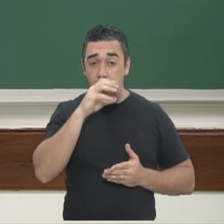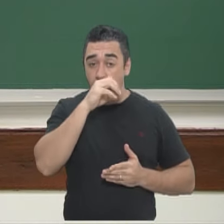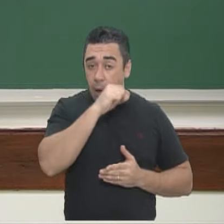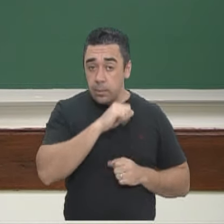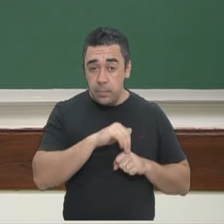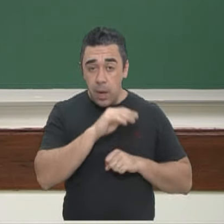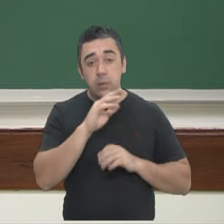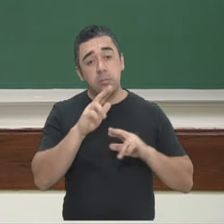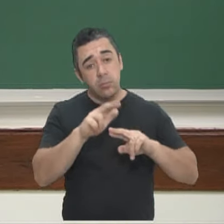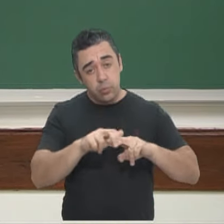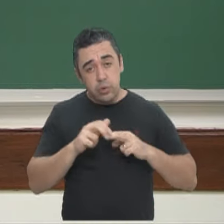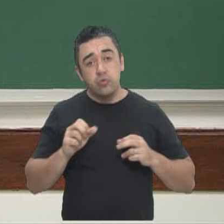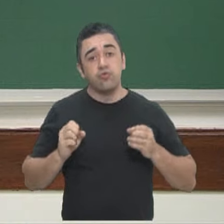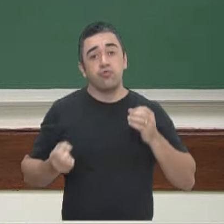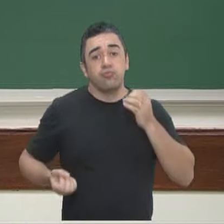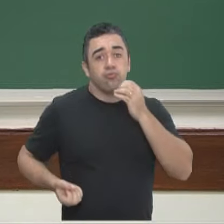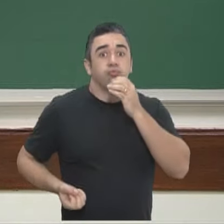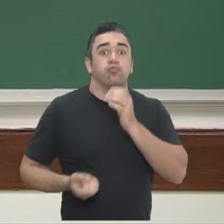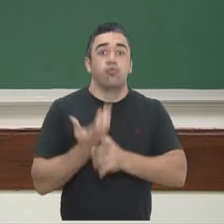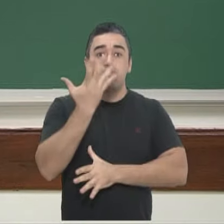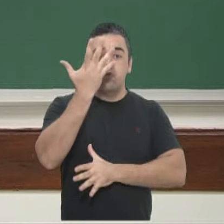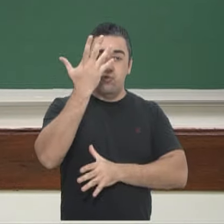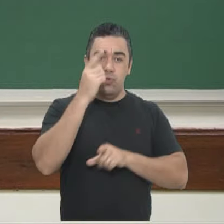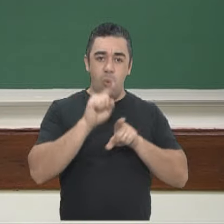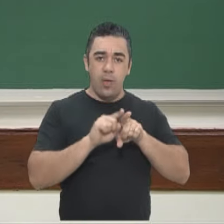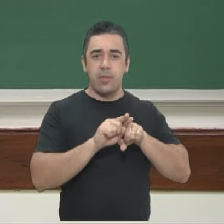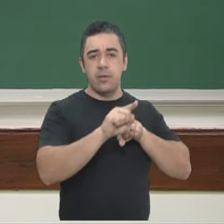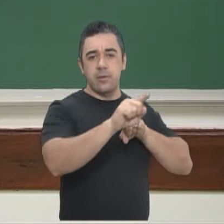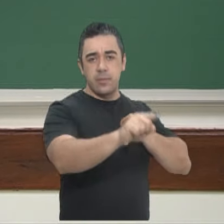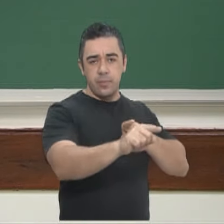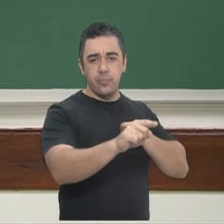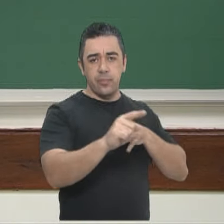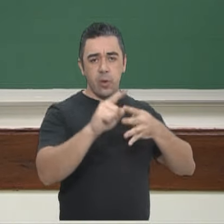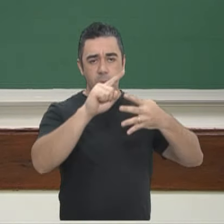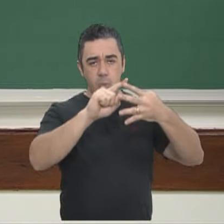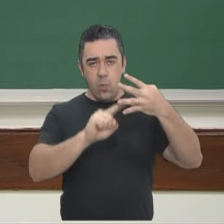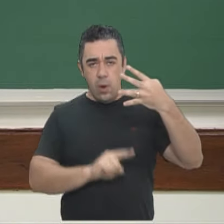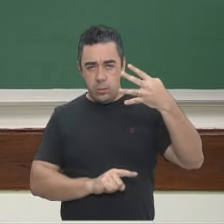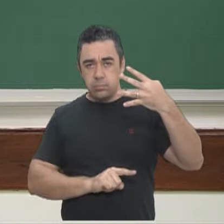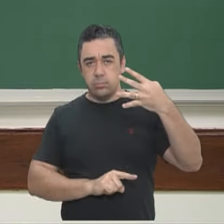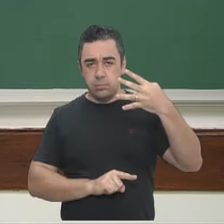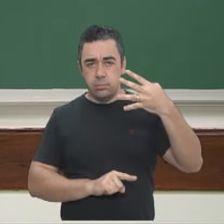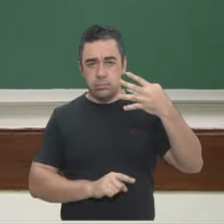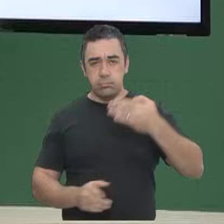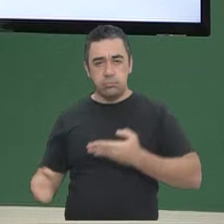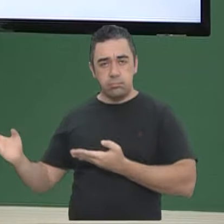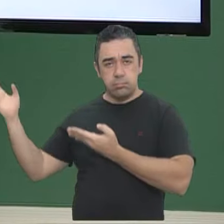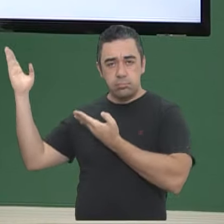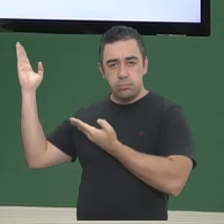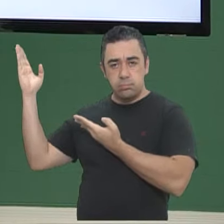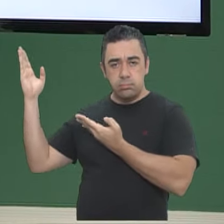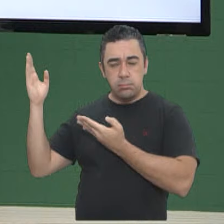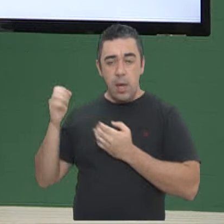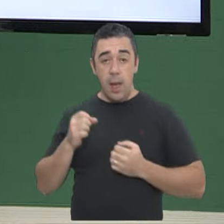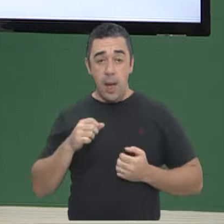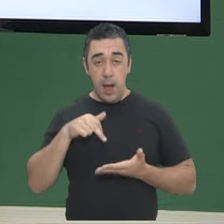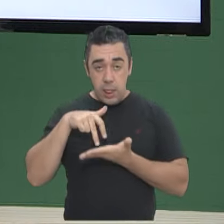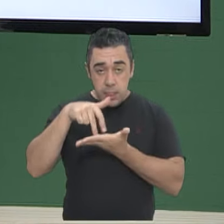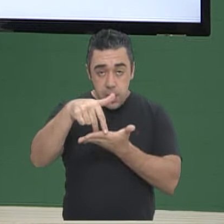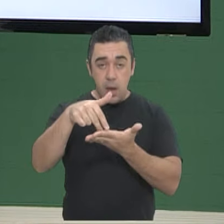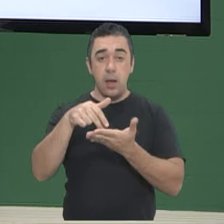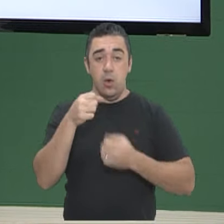maneira surgiu o atletismo, que se baseia então nessas 4 atividades, que é a marcha, a corrida, o